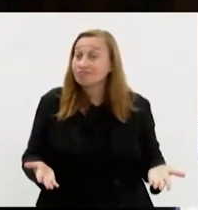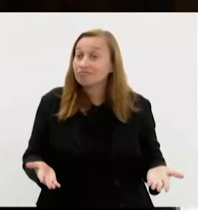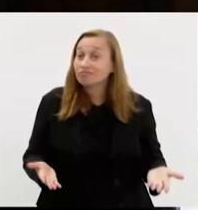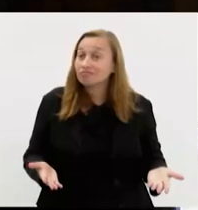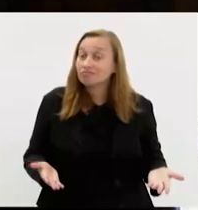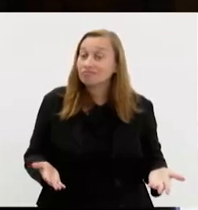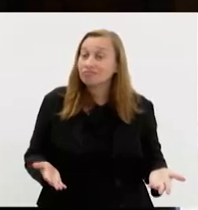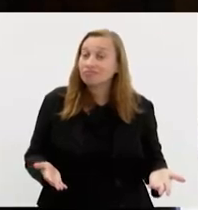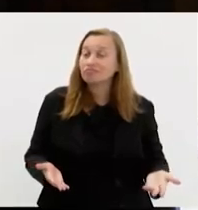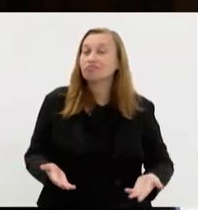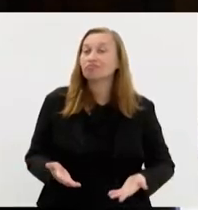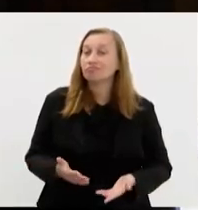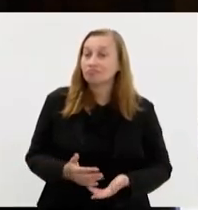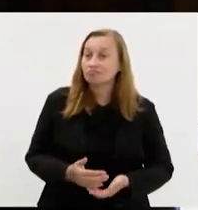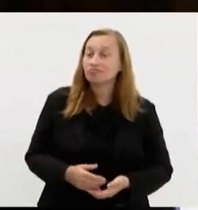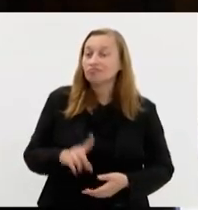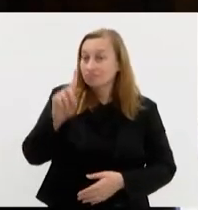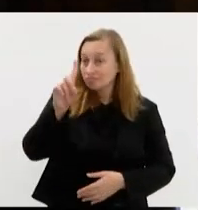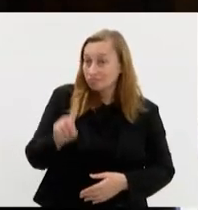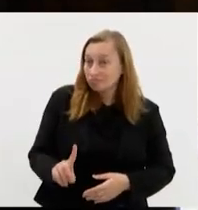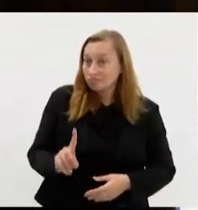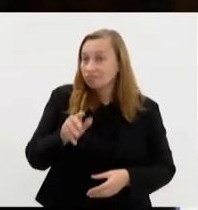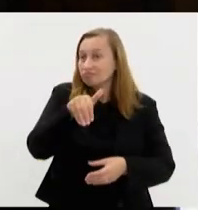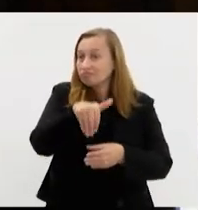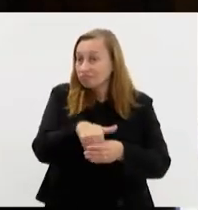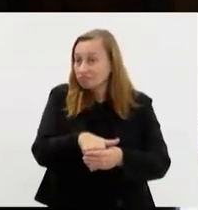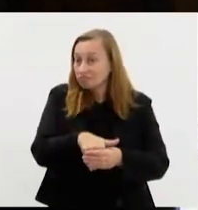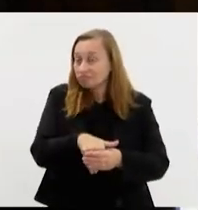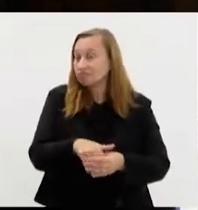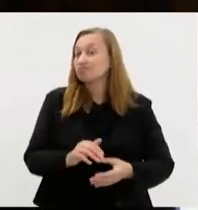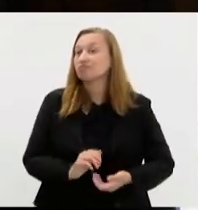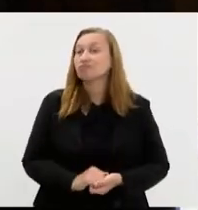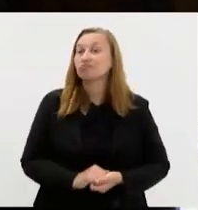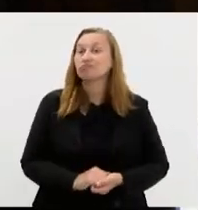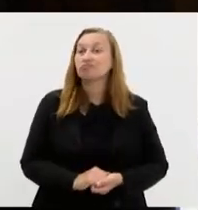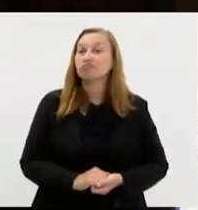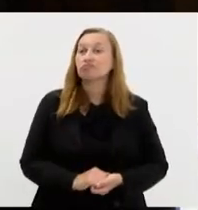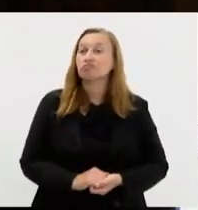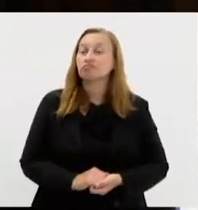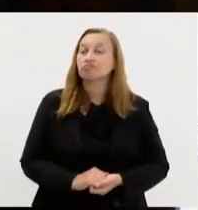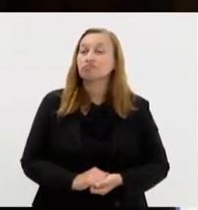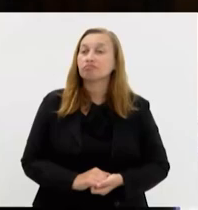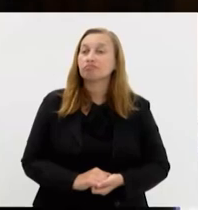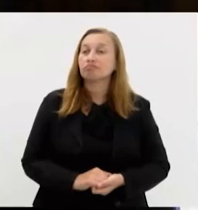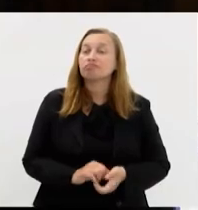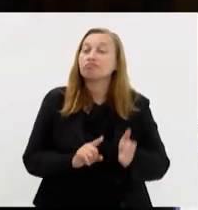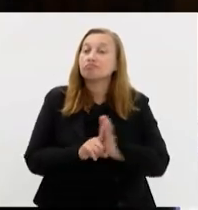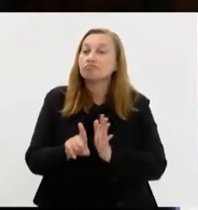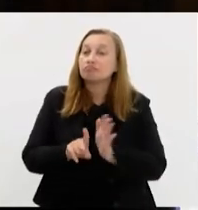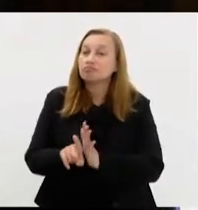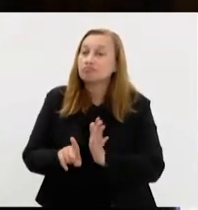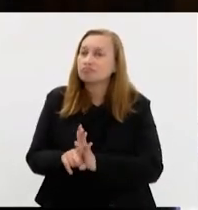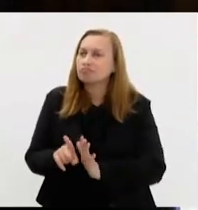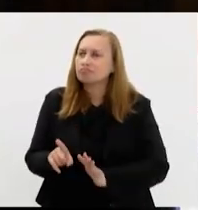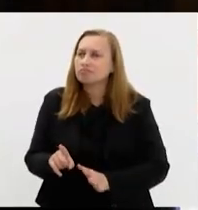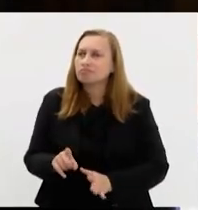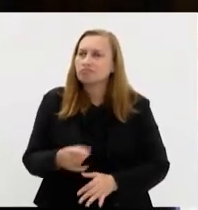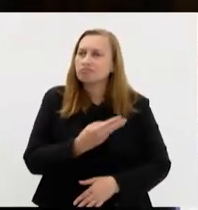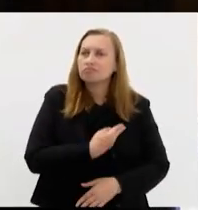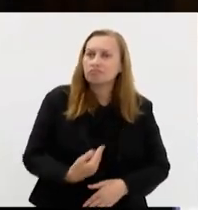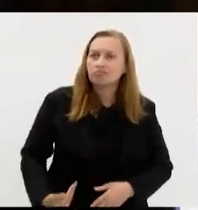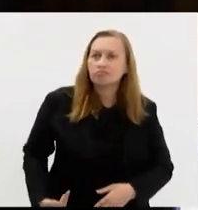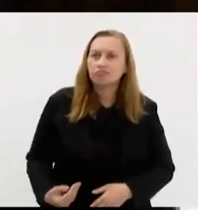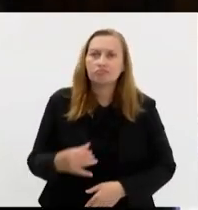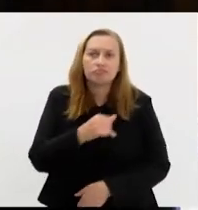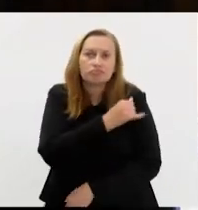muito rica do Direito Eleitoral muito apaixonante e E que nos traz aquelas perguntas mas vem cá e o governador do Rio de